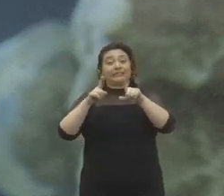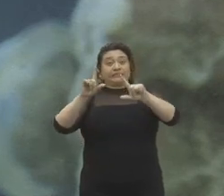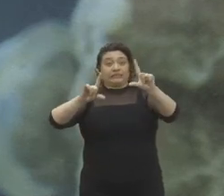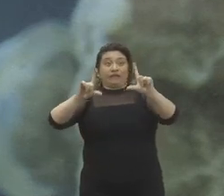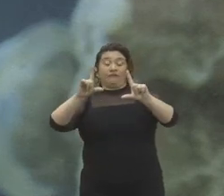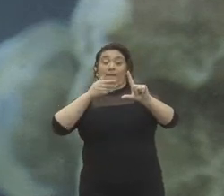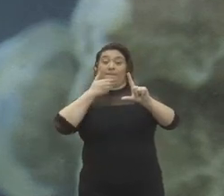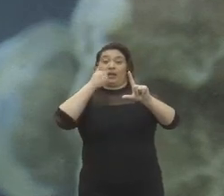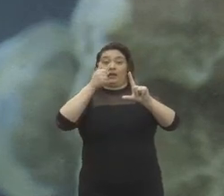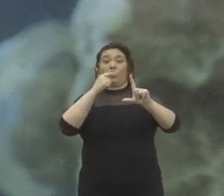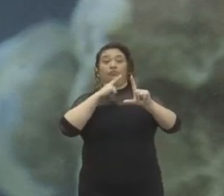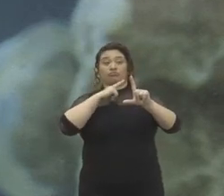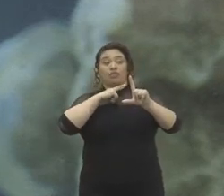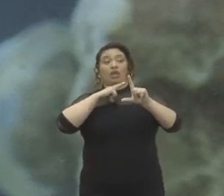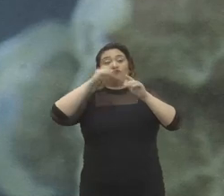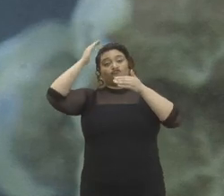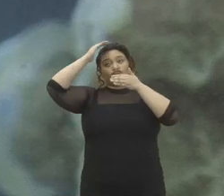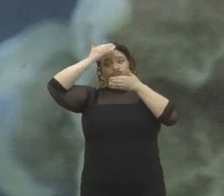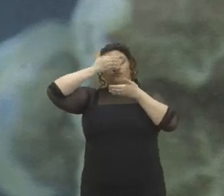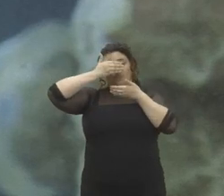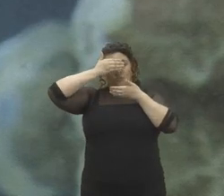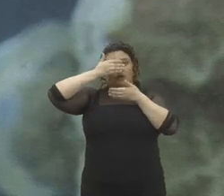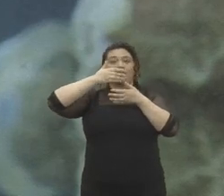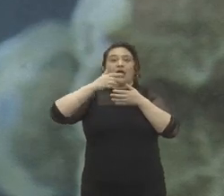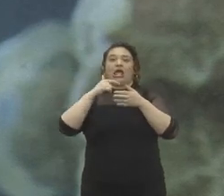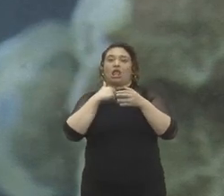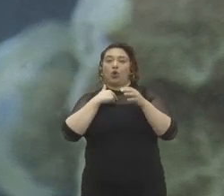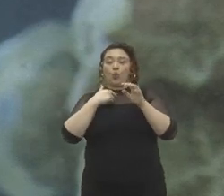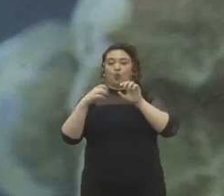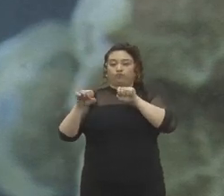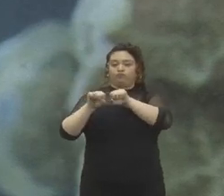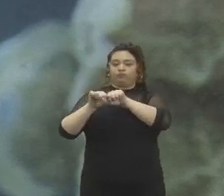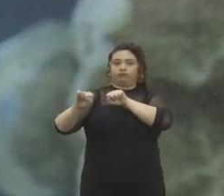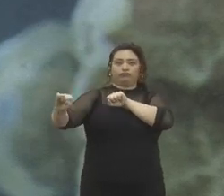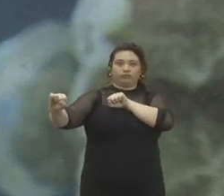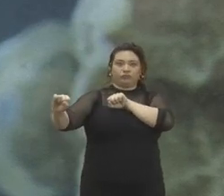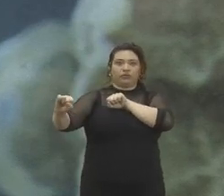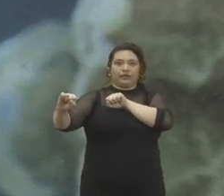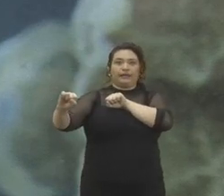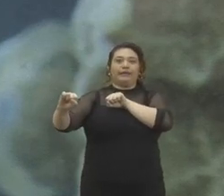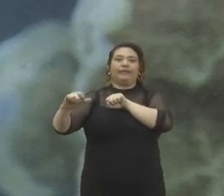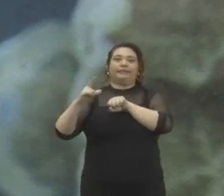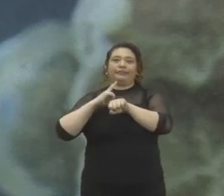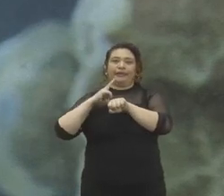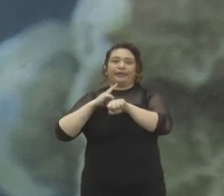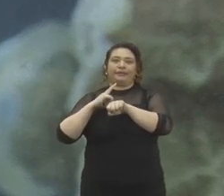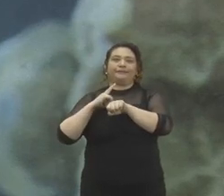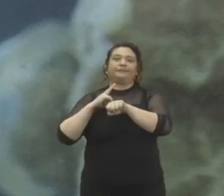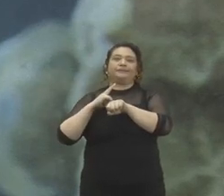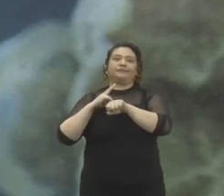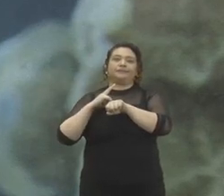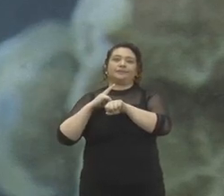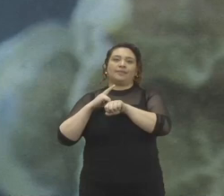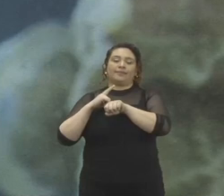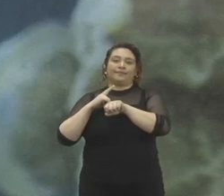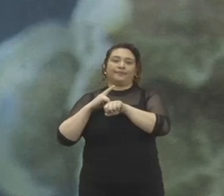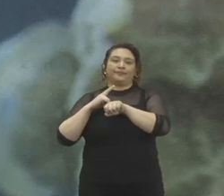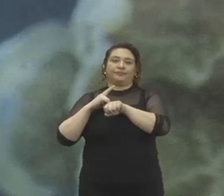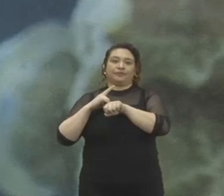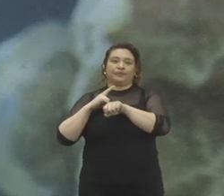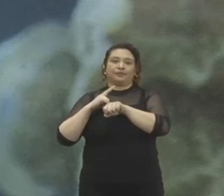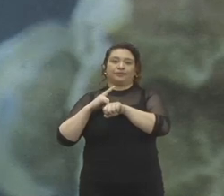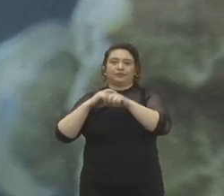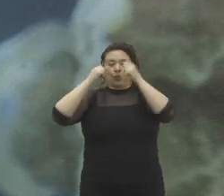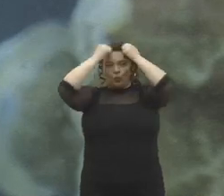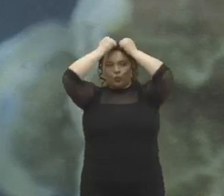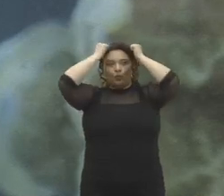ideal a Full Face e aí eu ficava conectado por um tubo assim né era um um um era um